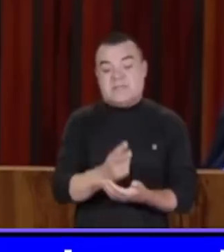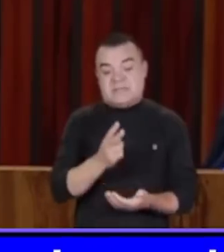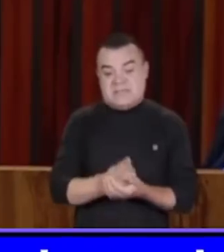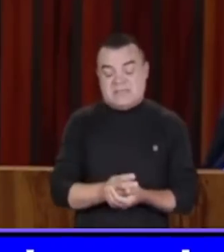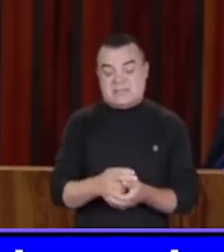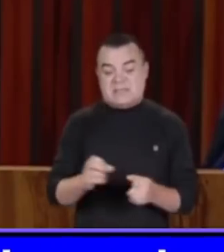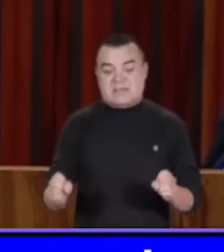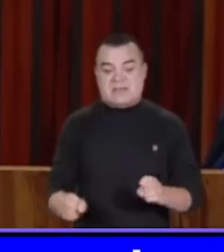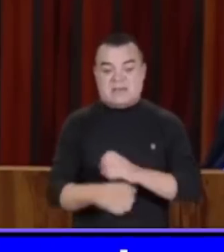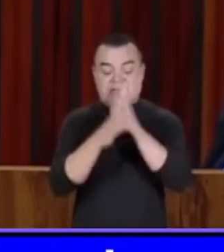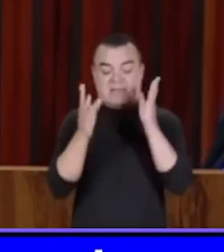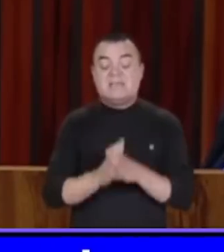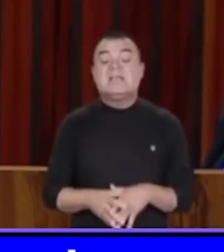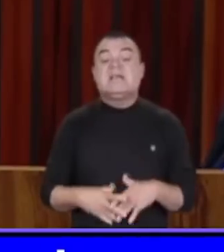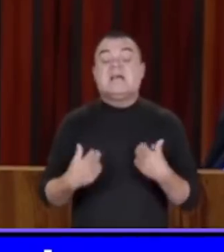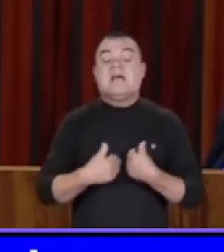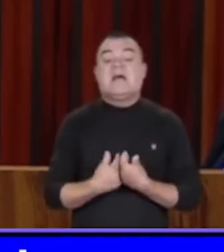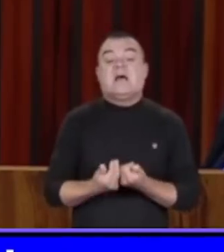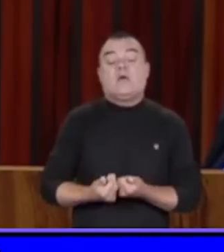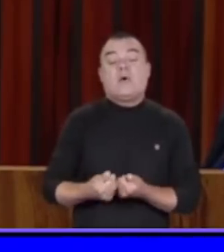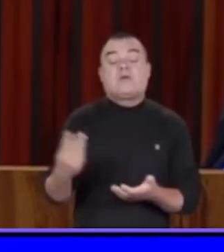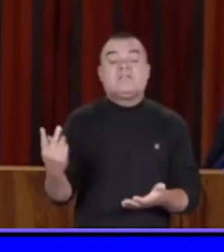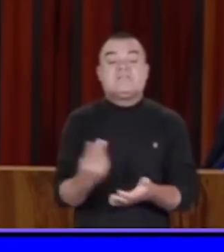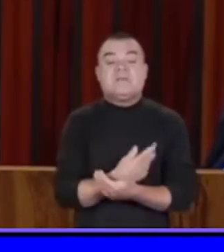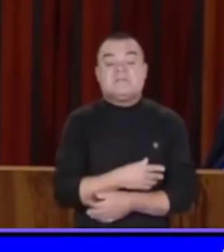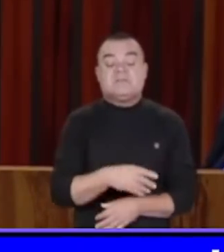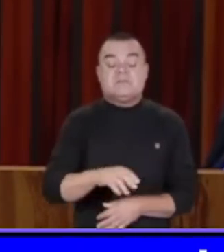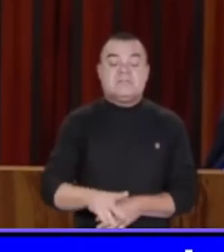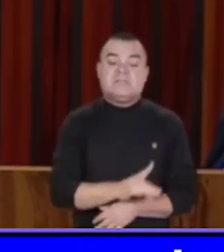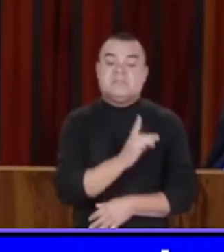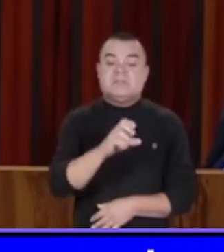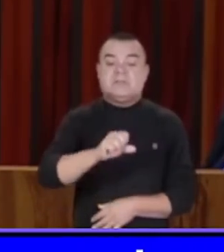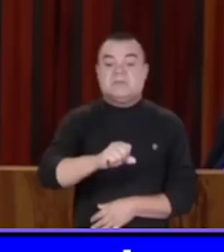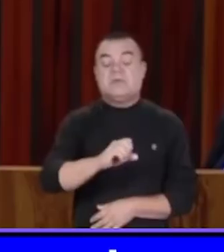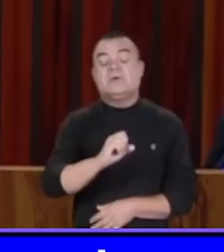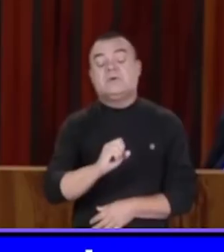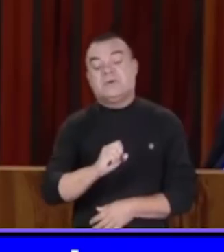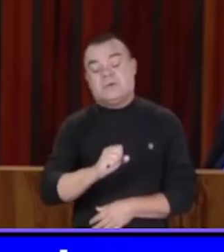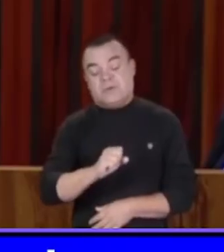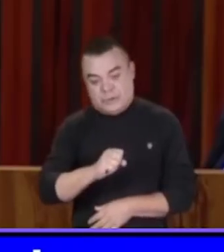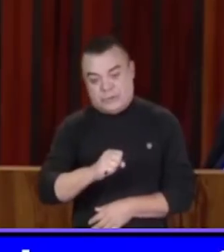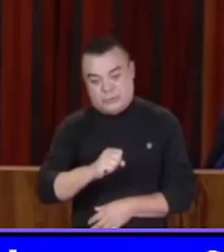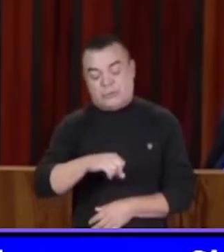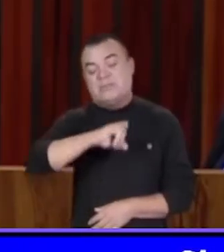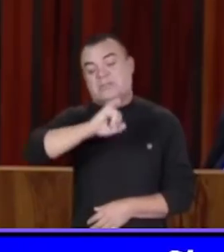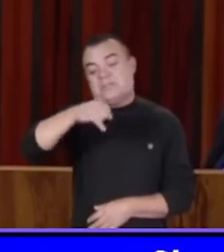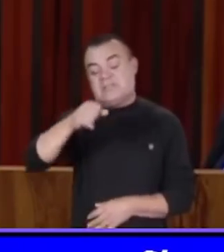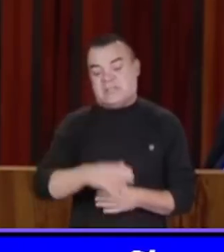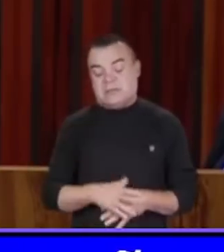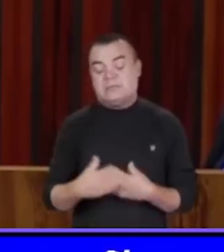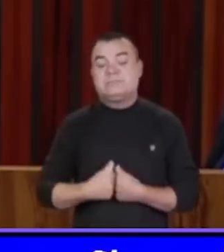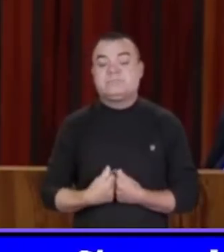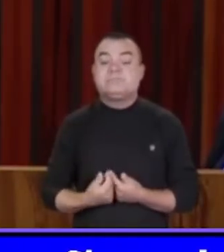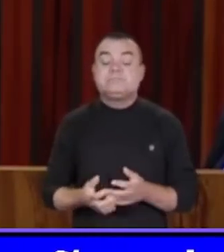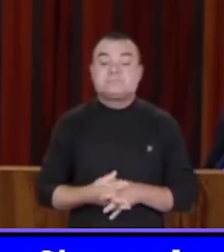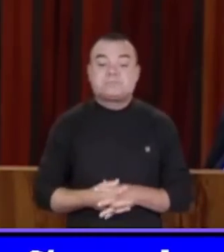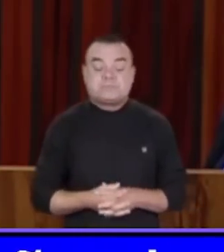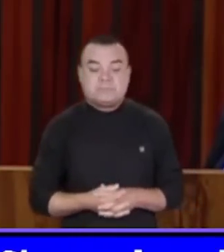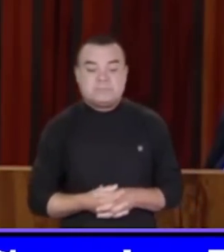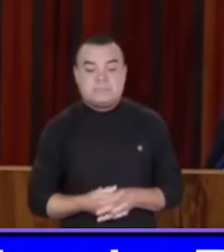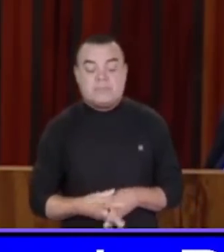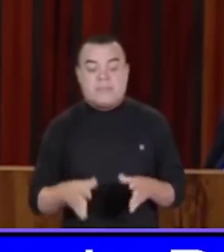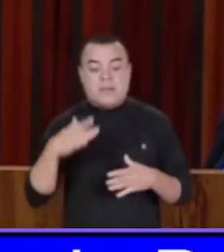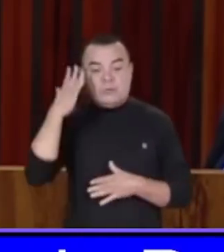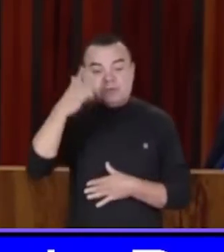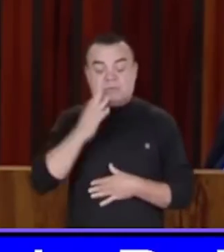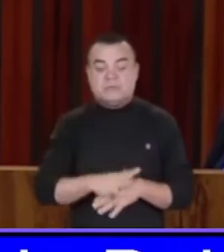as imagens do dia 8 de janeiro de destruição e de assinte aos poderes constituídos. O